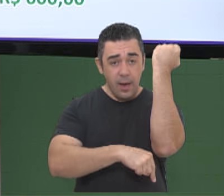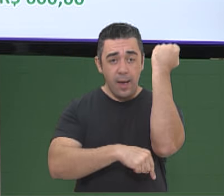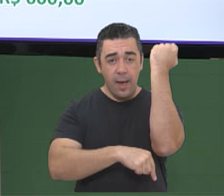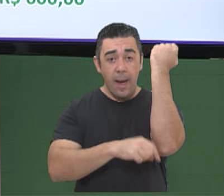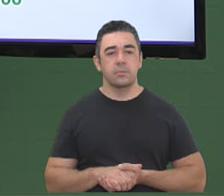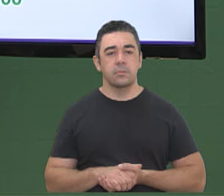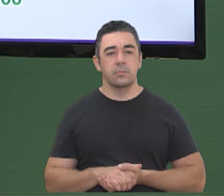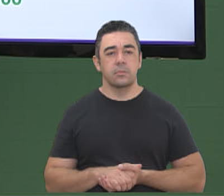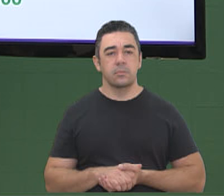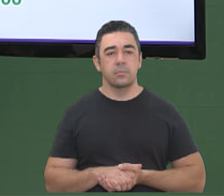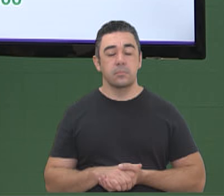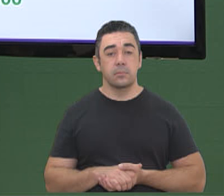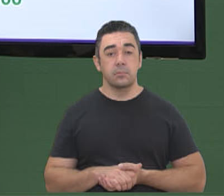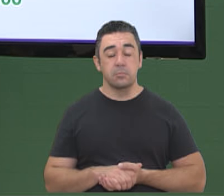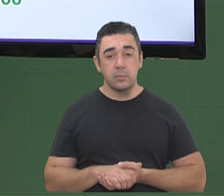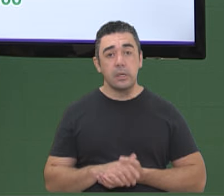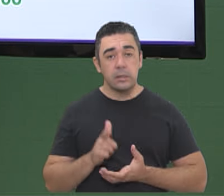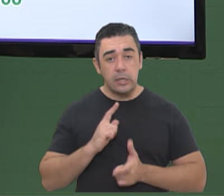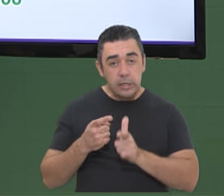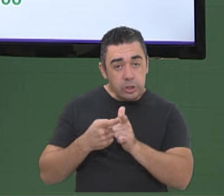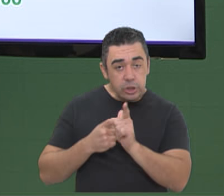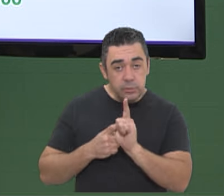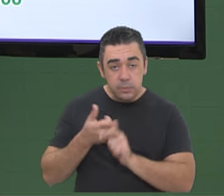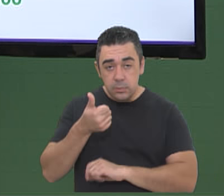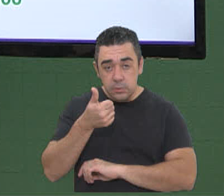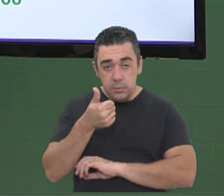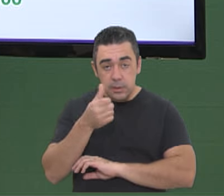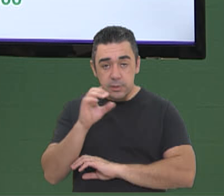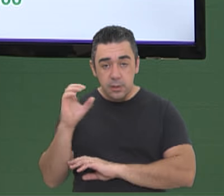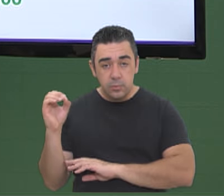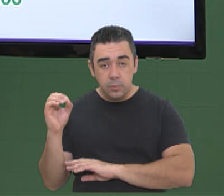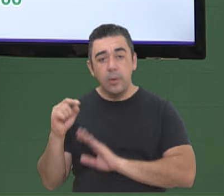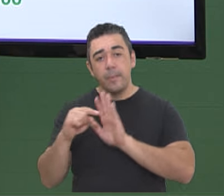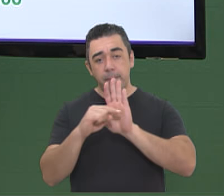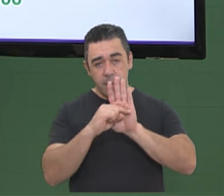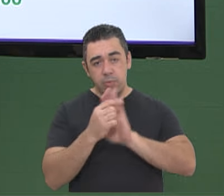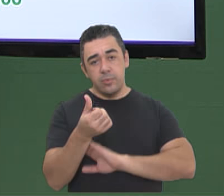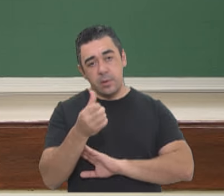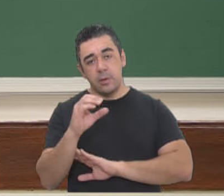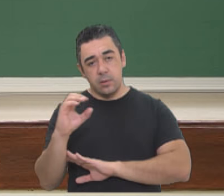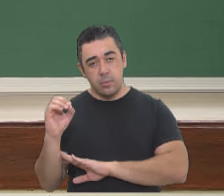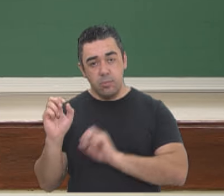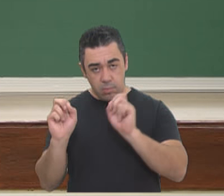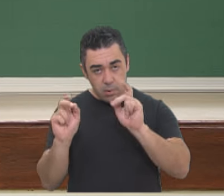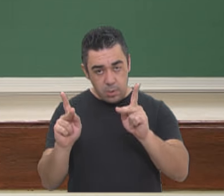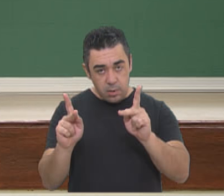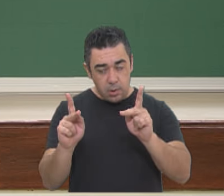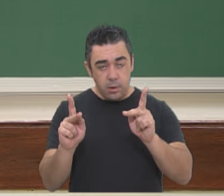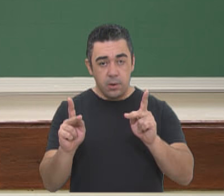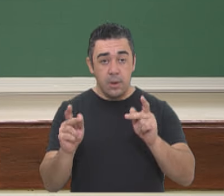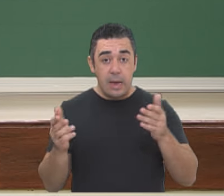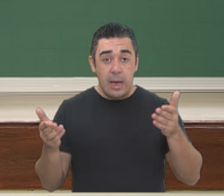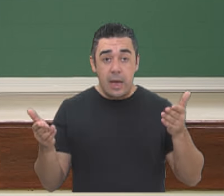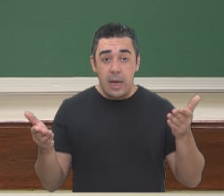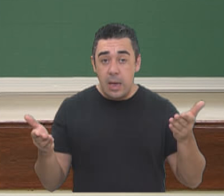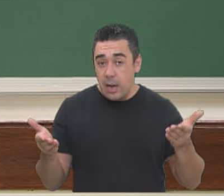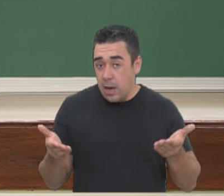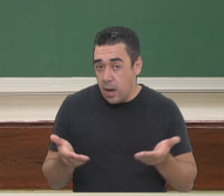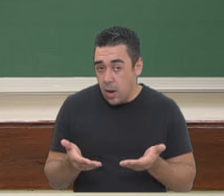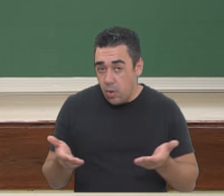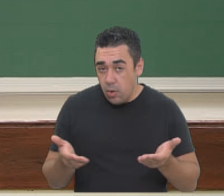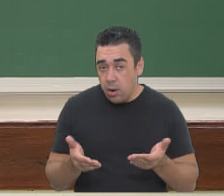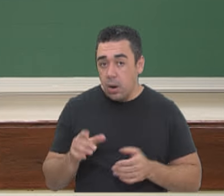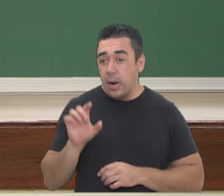menos 5. Um débito de R$ 600, menos 600, ok? Muito bem. Agora, vão